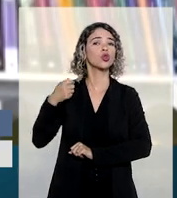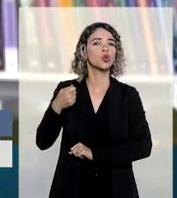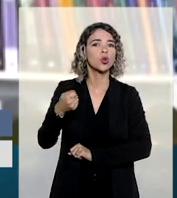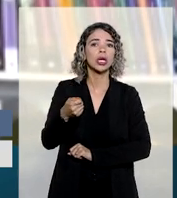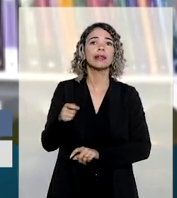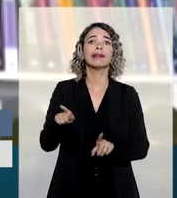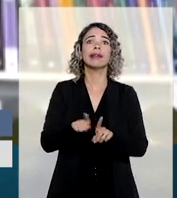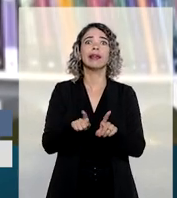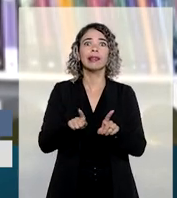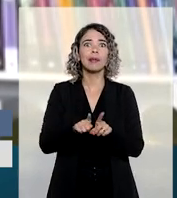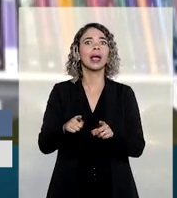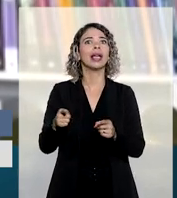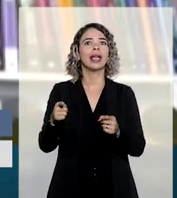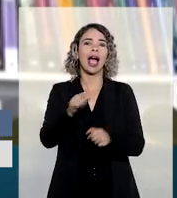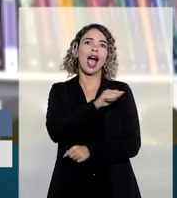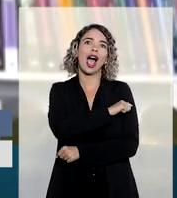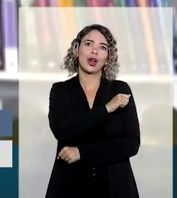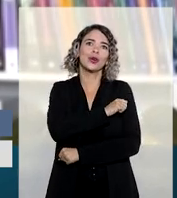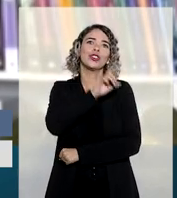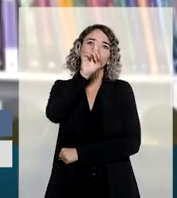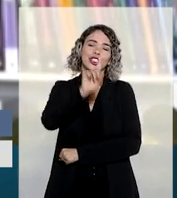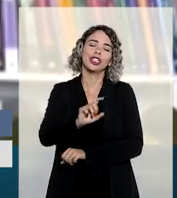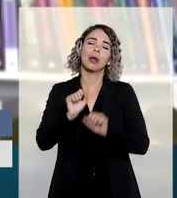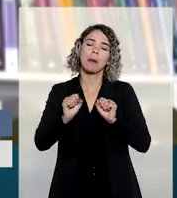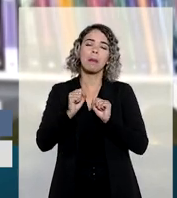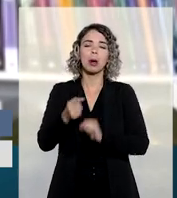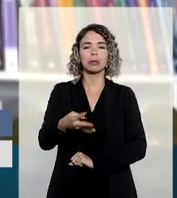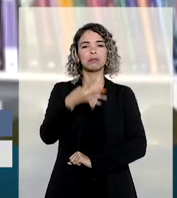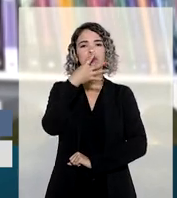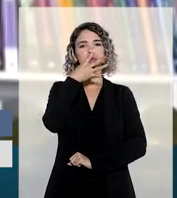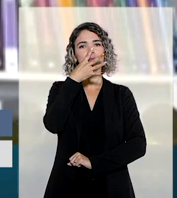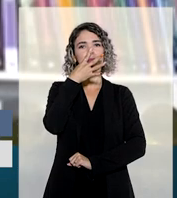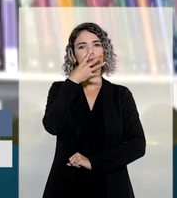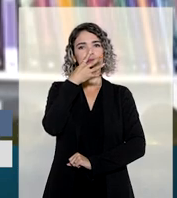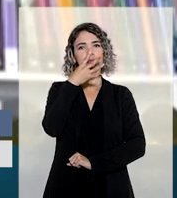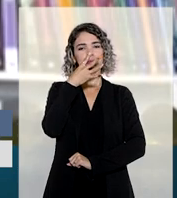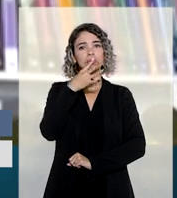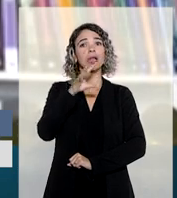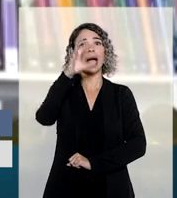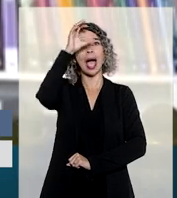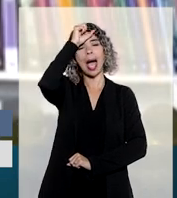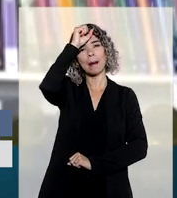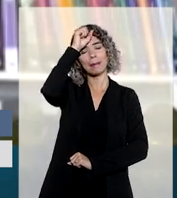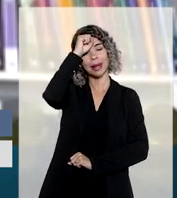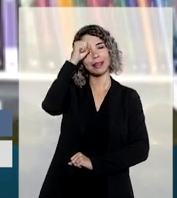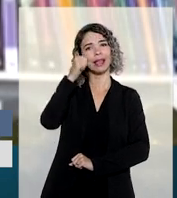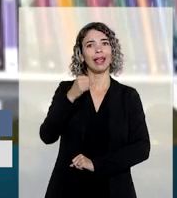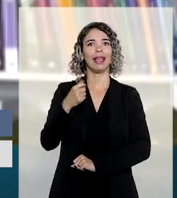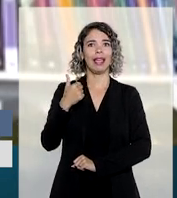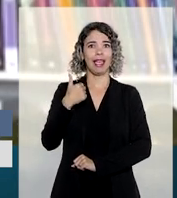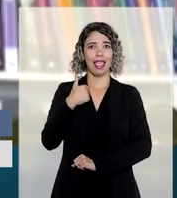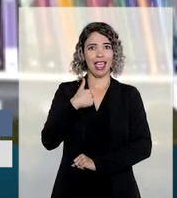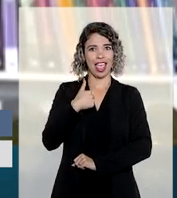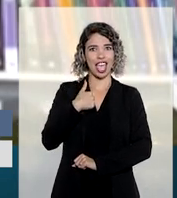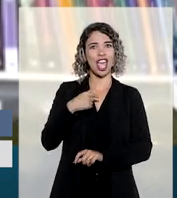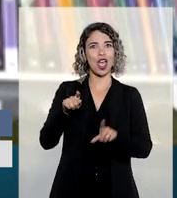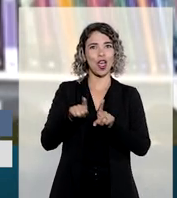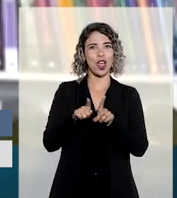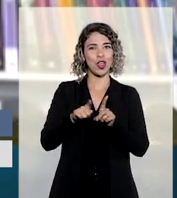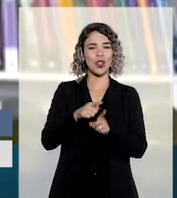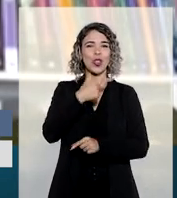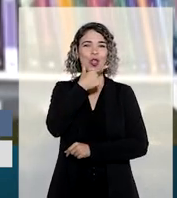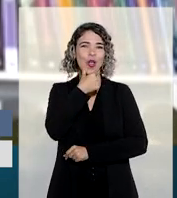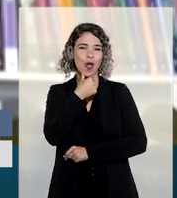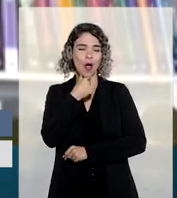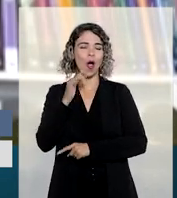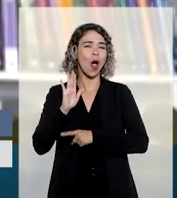de advogados, de juízes, e é importante também para os estudantes de direito que podem assistir, né, o programa. Nós dois que somos professores, gostamos